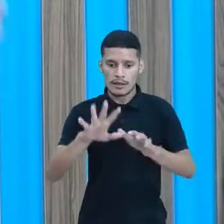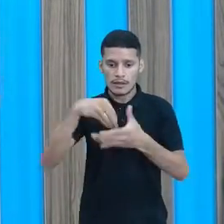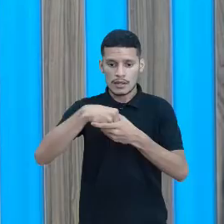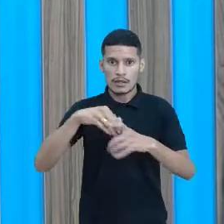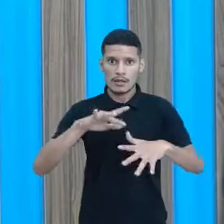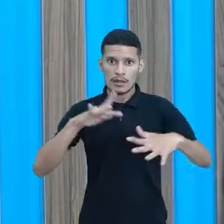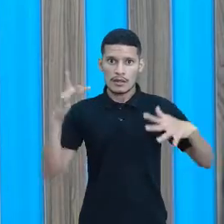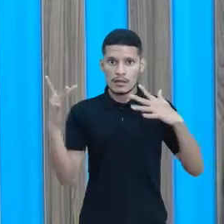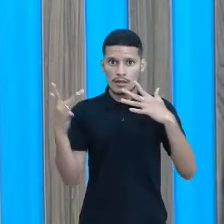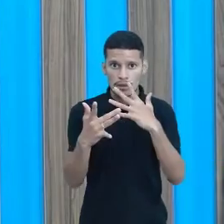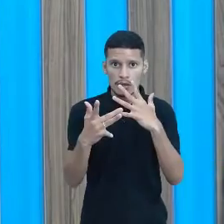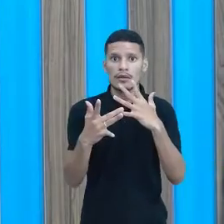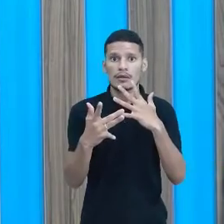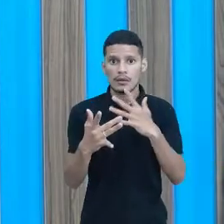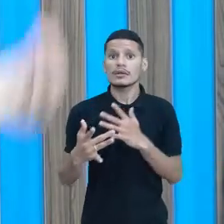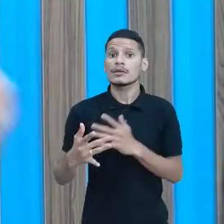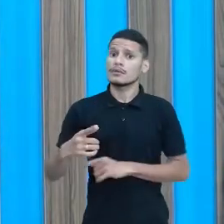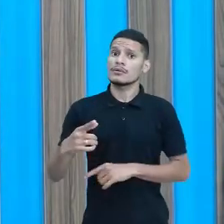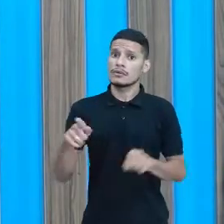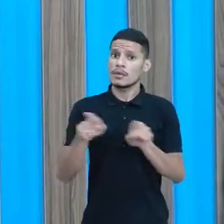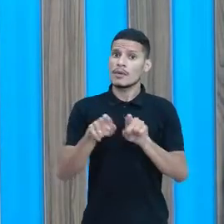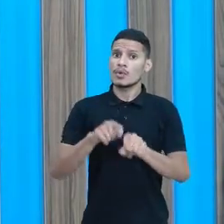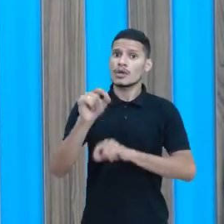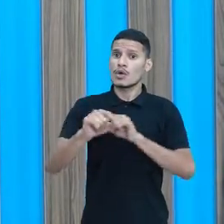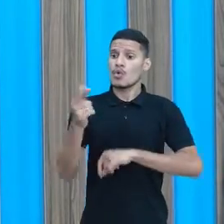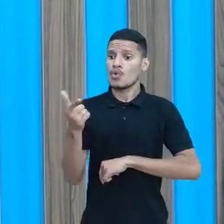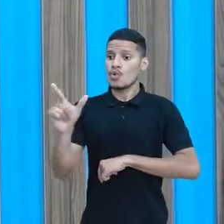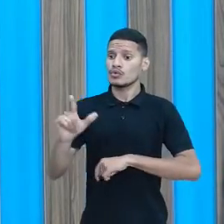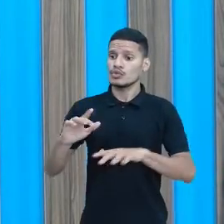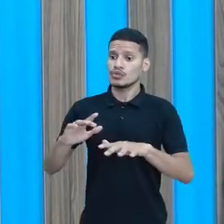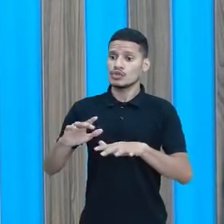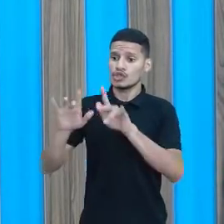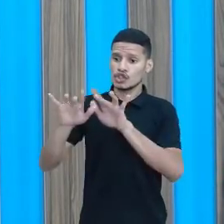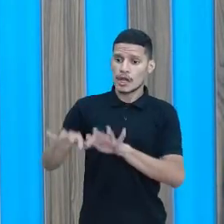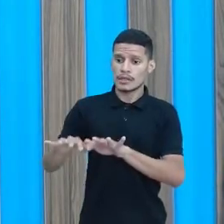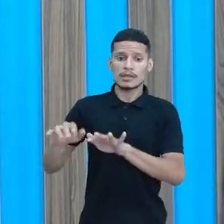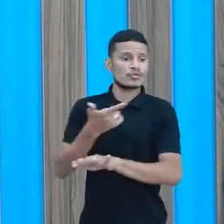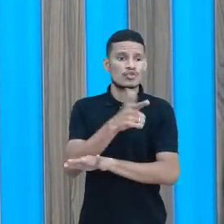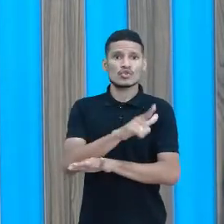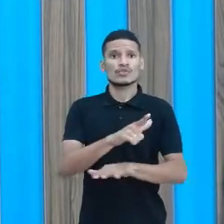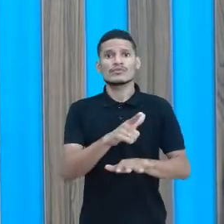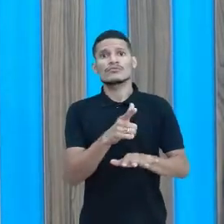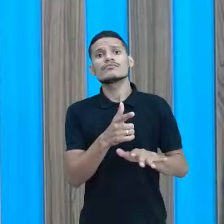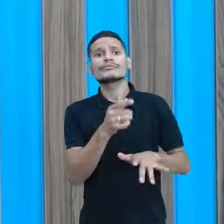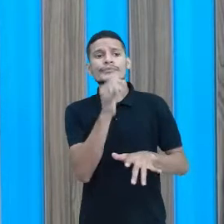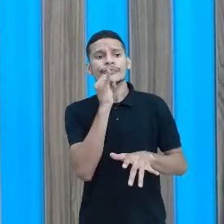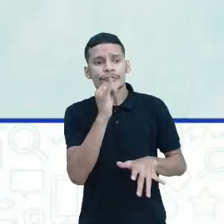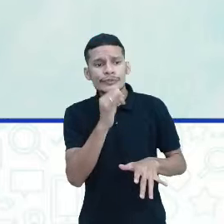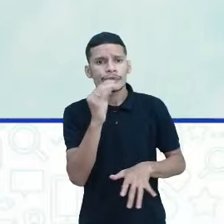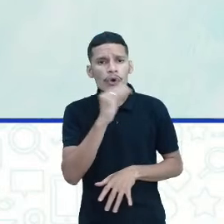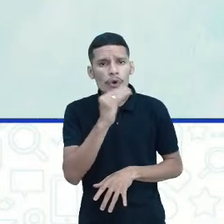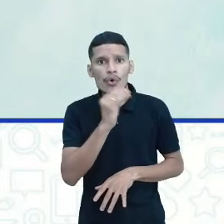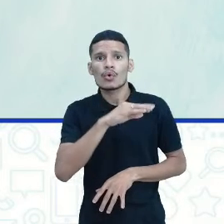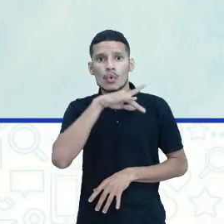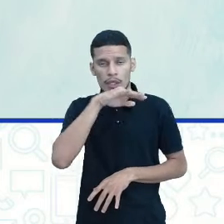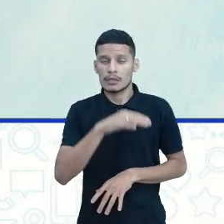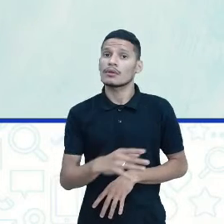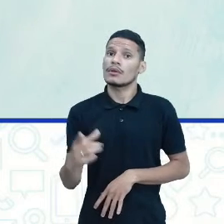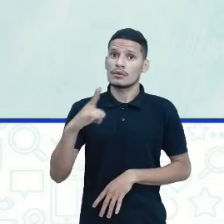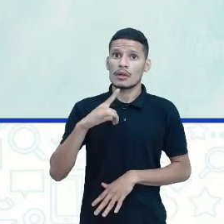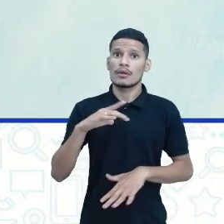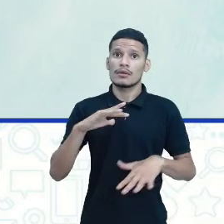outros chats, os chats em outros sites, acabassem ficando um pouco obsoletos. Então, a gente tem o quê? O chat